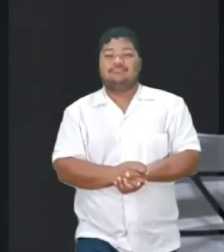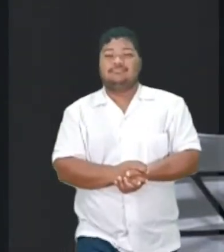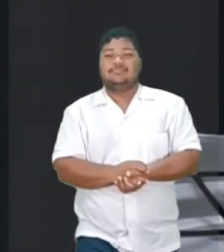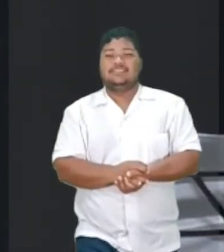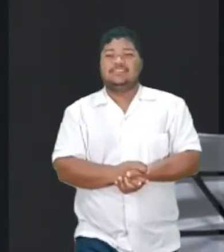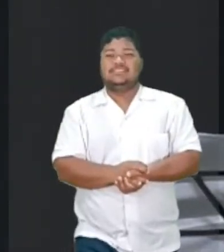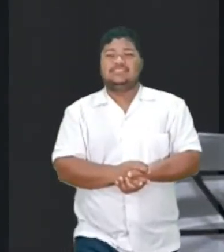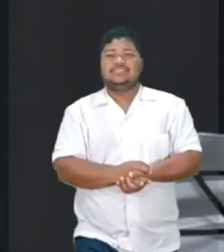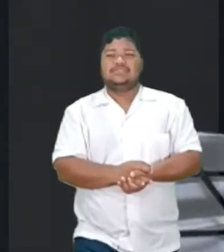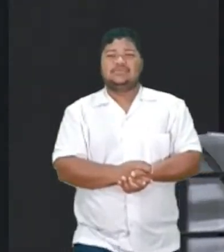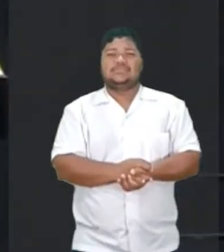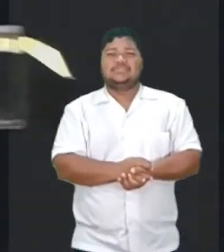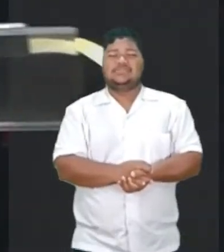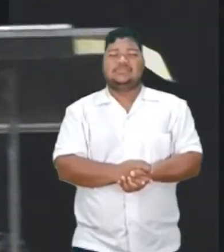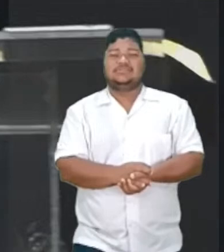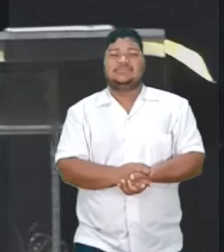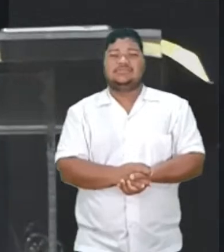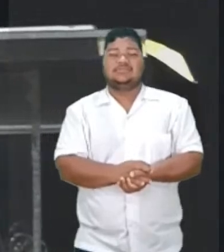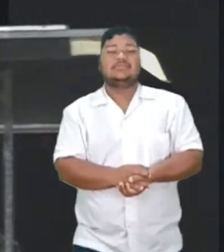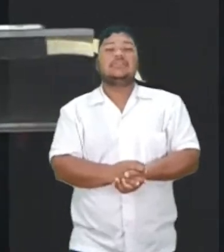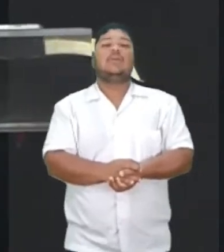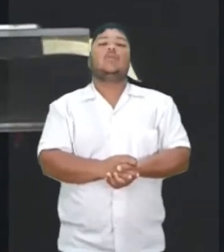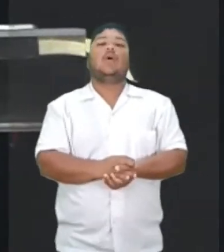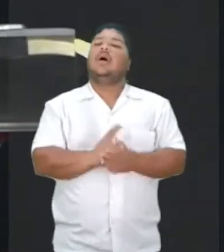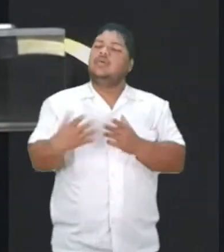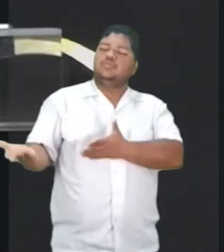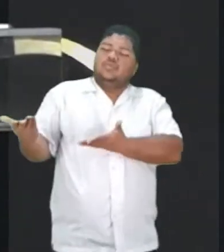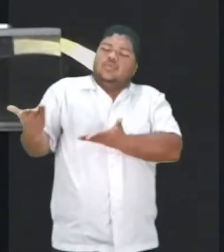cadeira. E quando o convidaram,